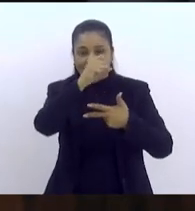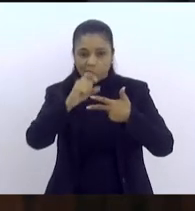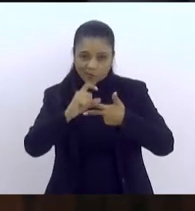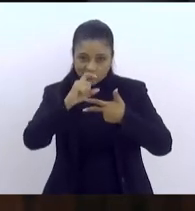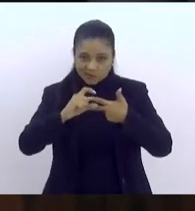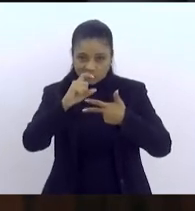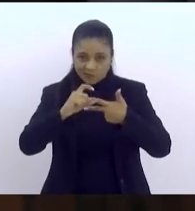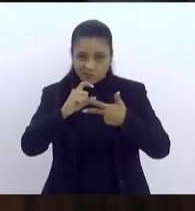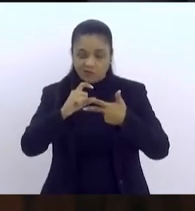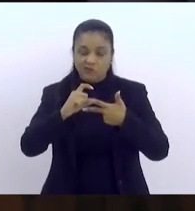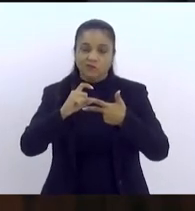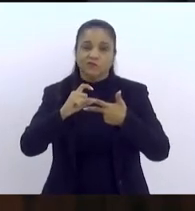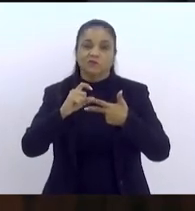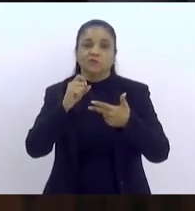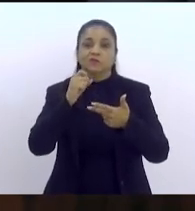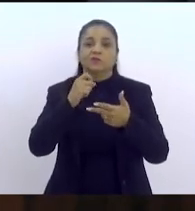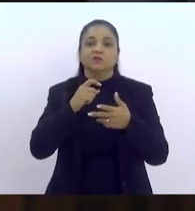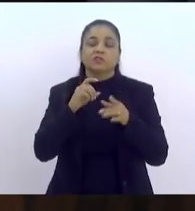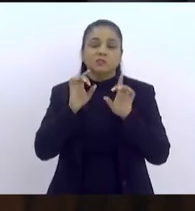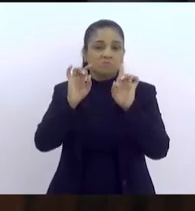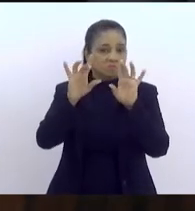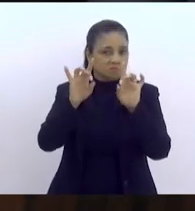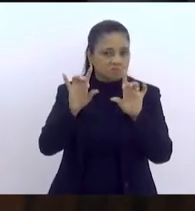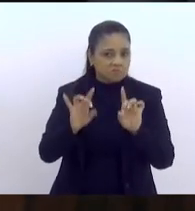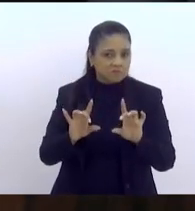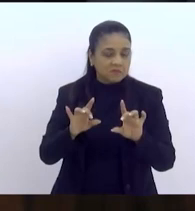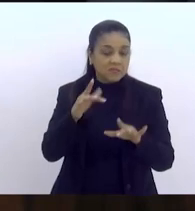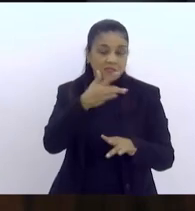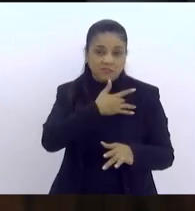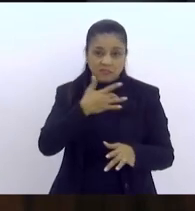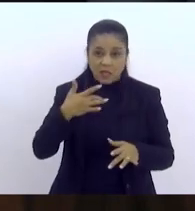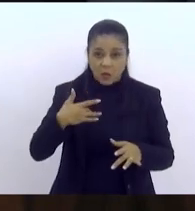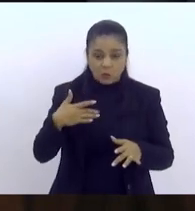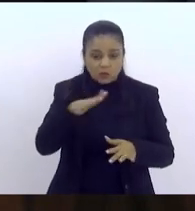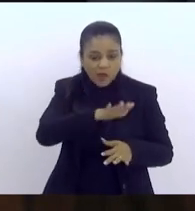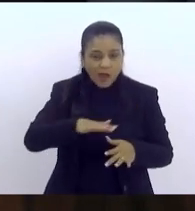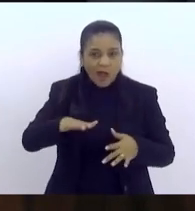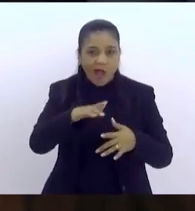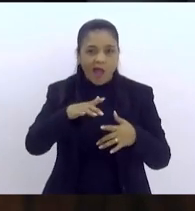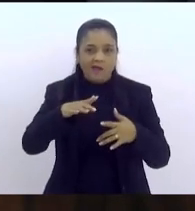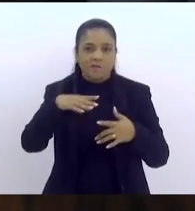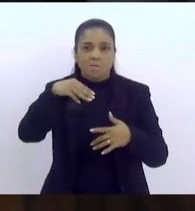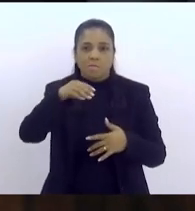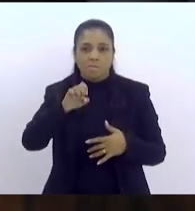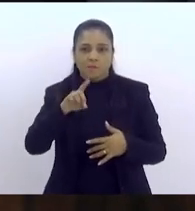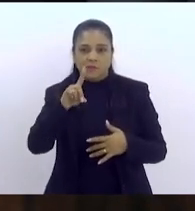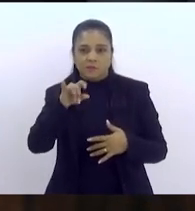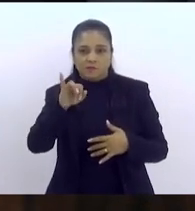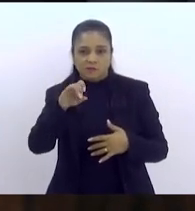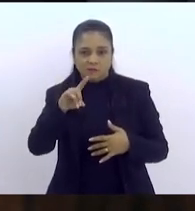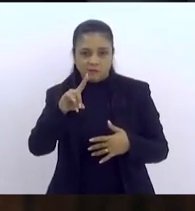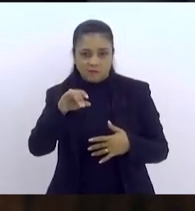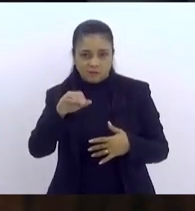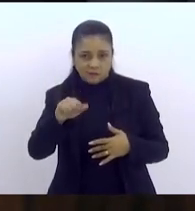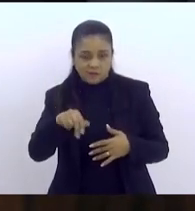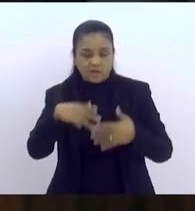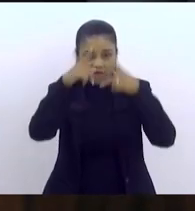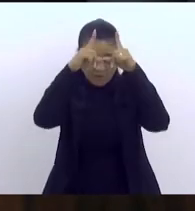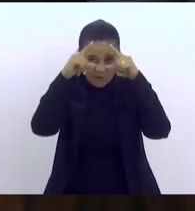determinado especialistas em saúde nas áreas de medicina, enfermagem,